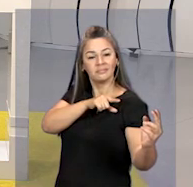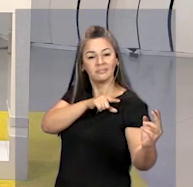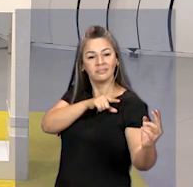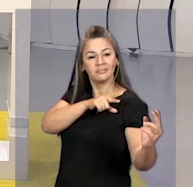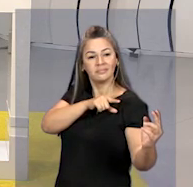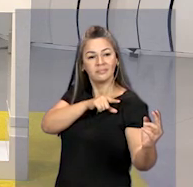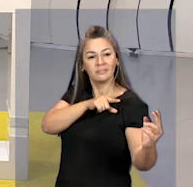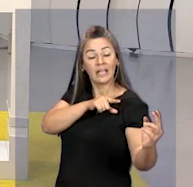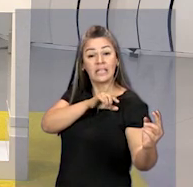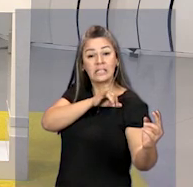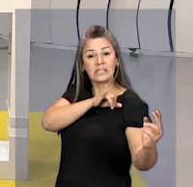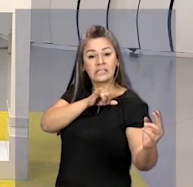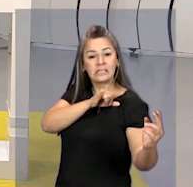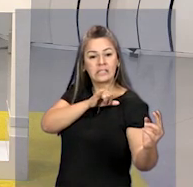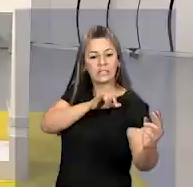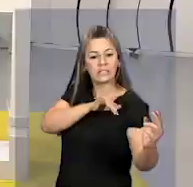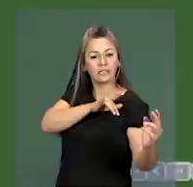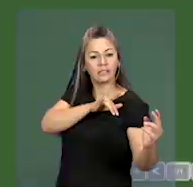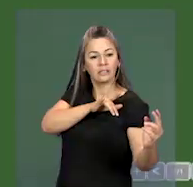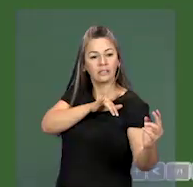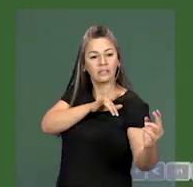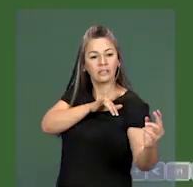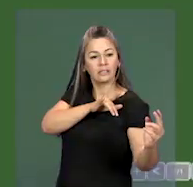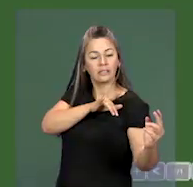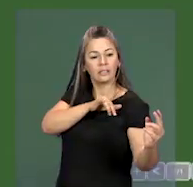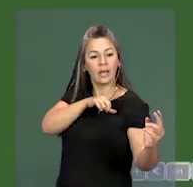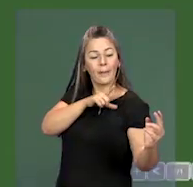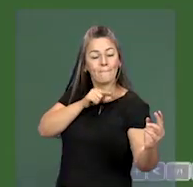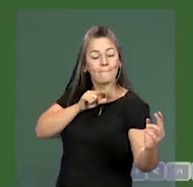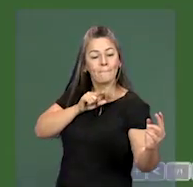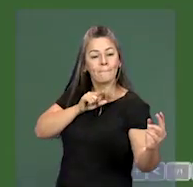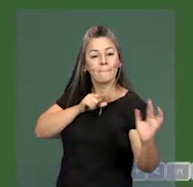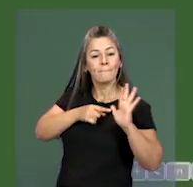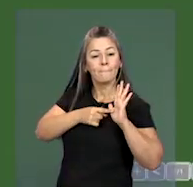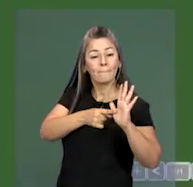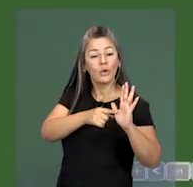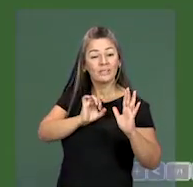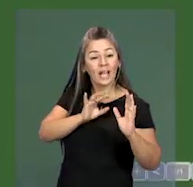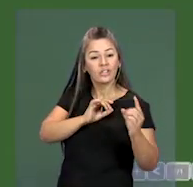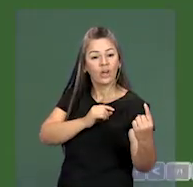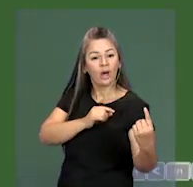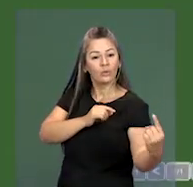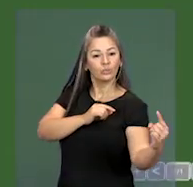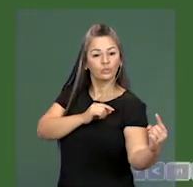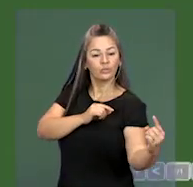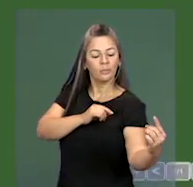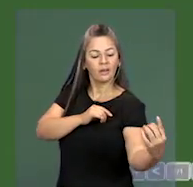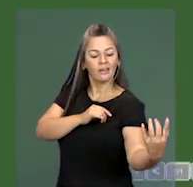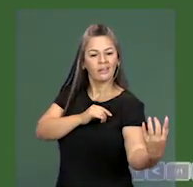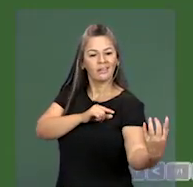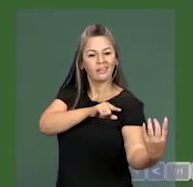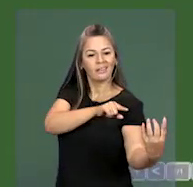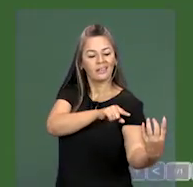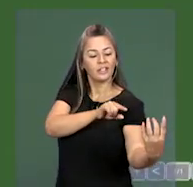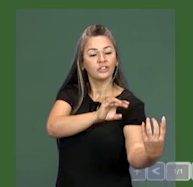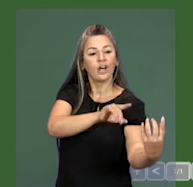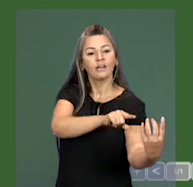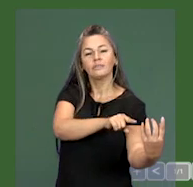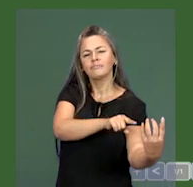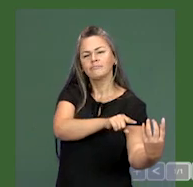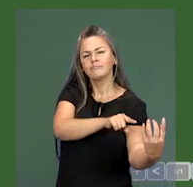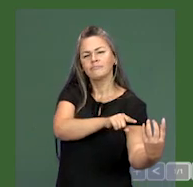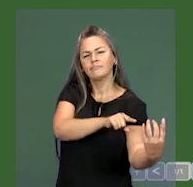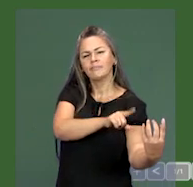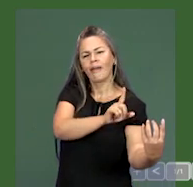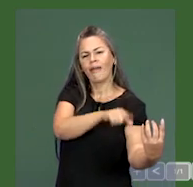apagando essas imagens que de antemão foram feitas, e eu descobri que aquele